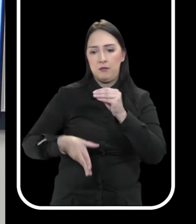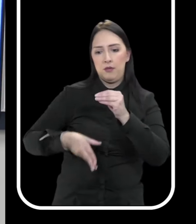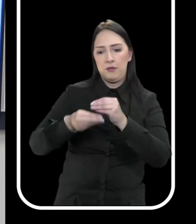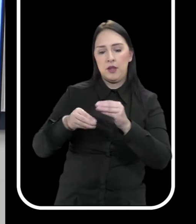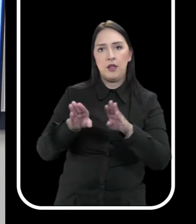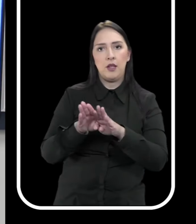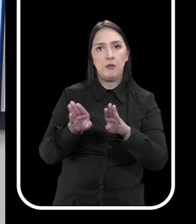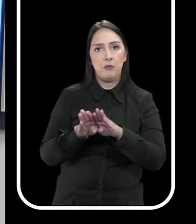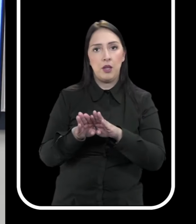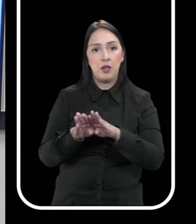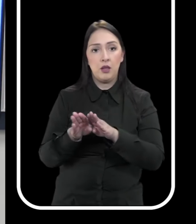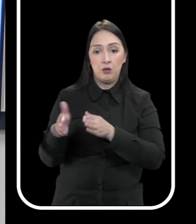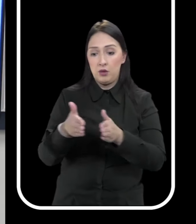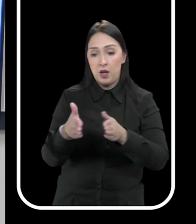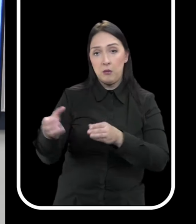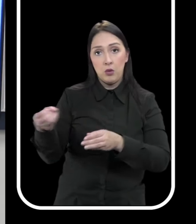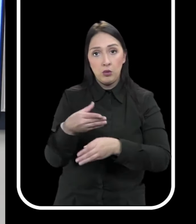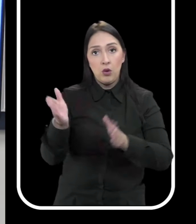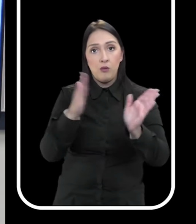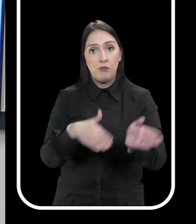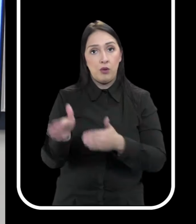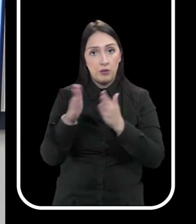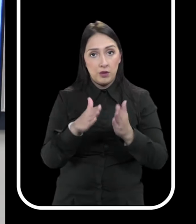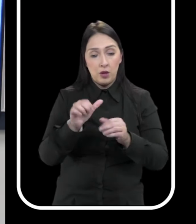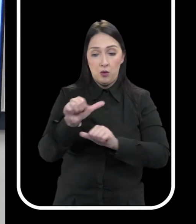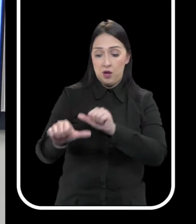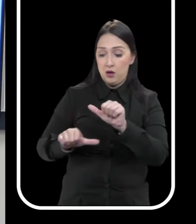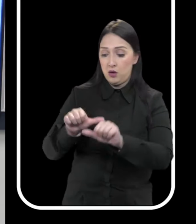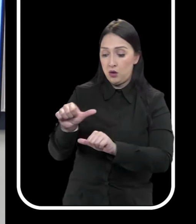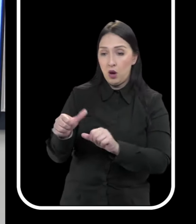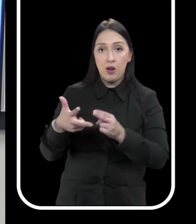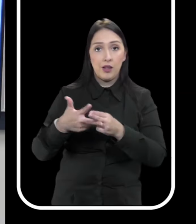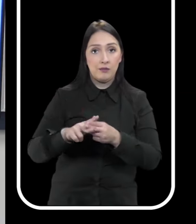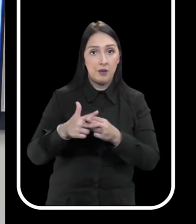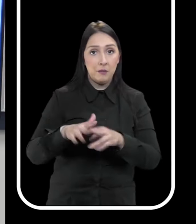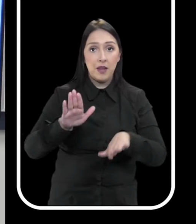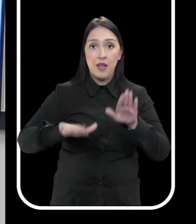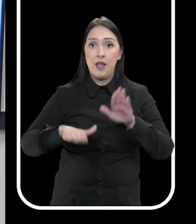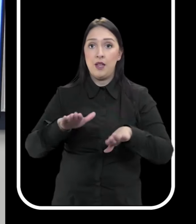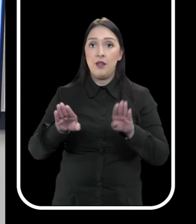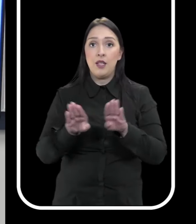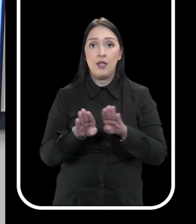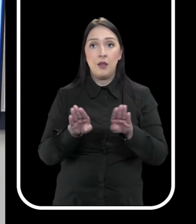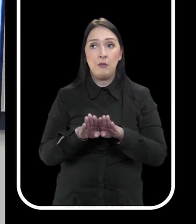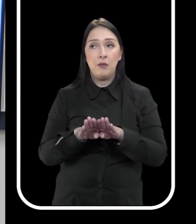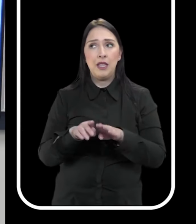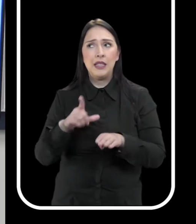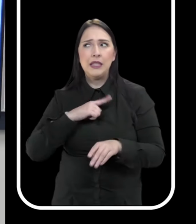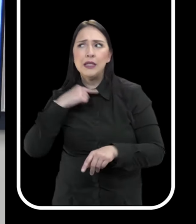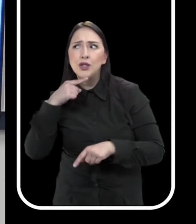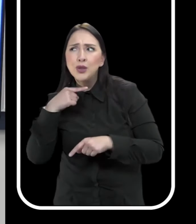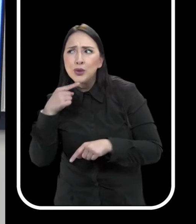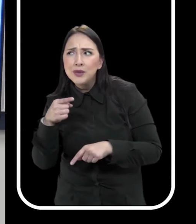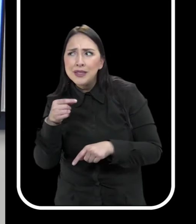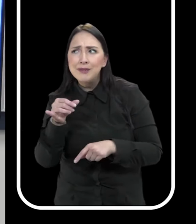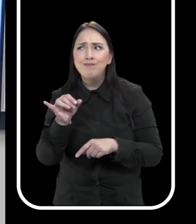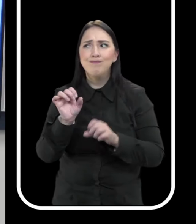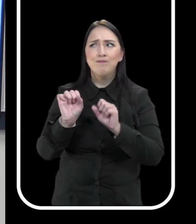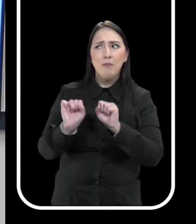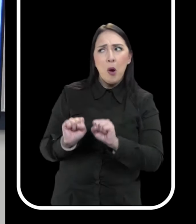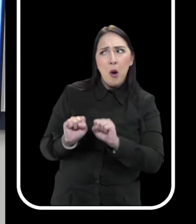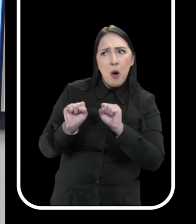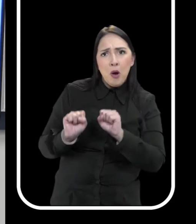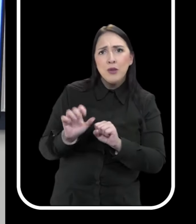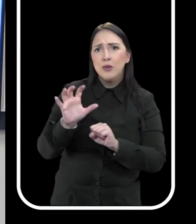a implementação de uma linha nova de produção, a troca de uma máquina, e muitas vezes fica-se em dúvida, né? Será